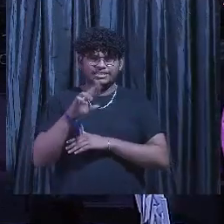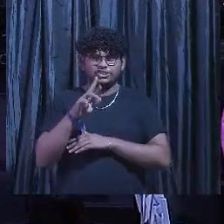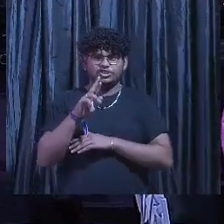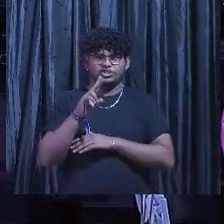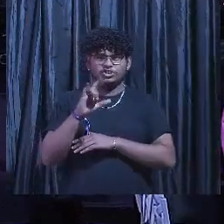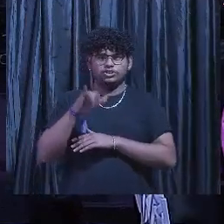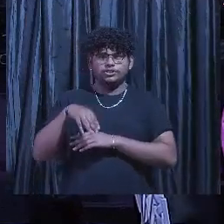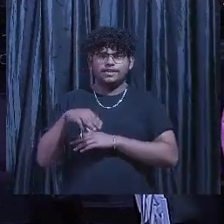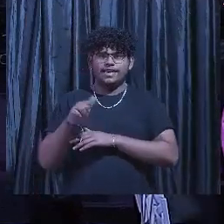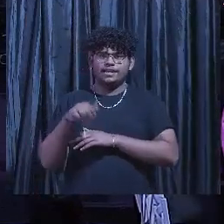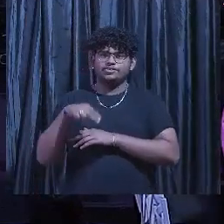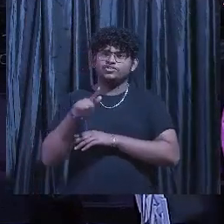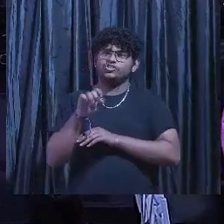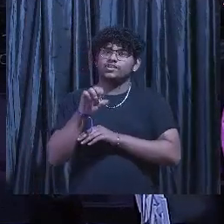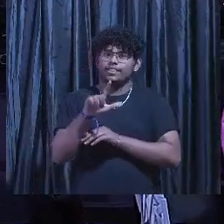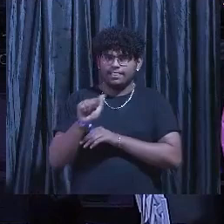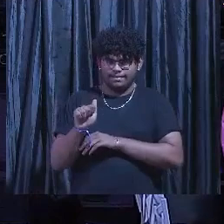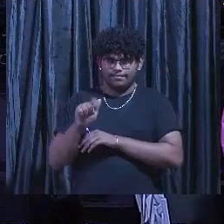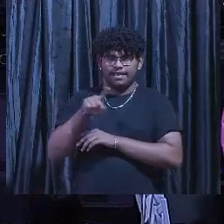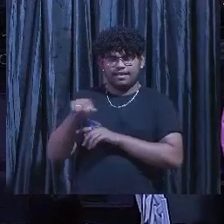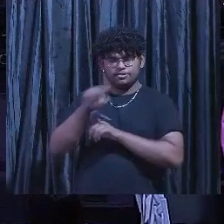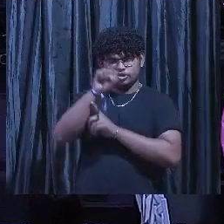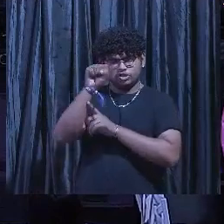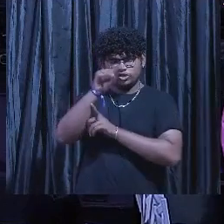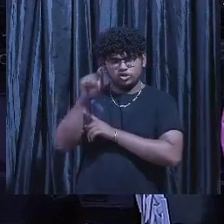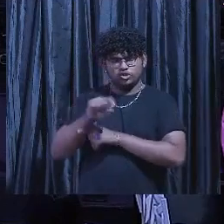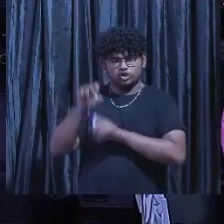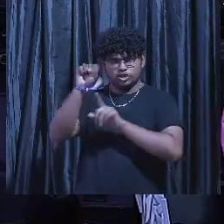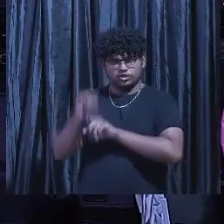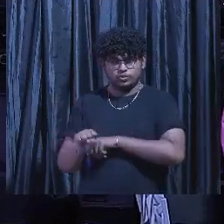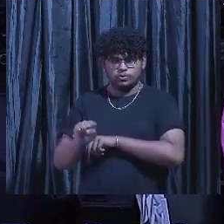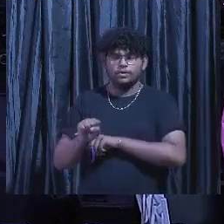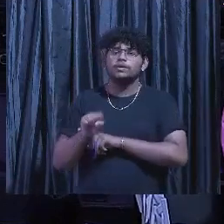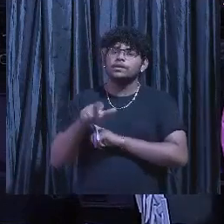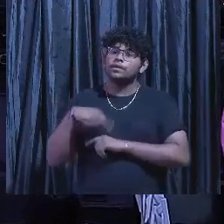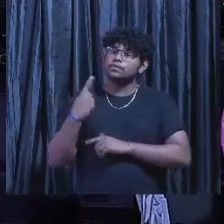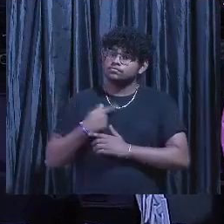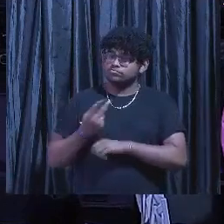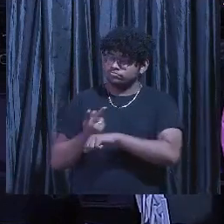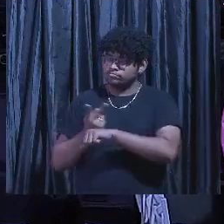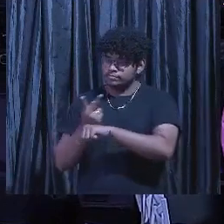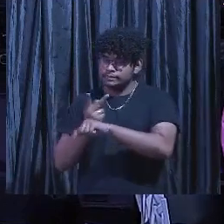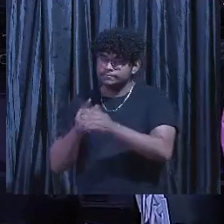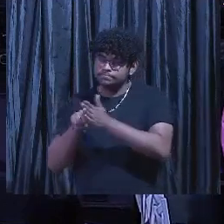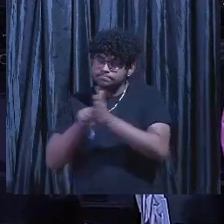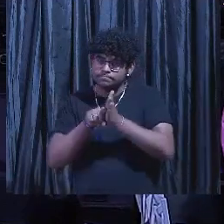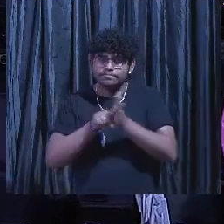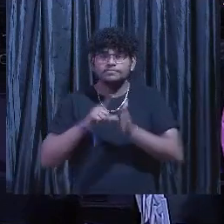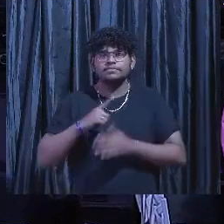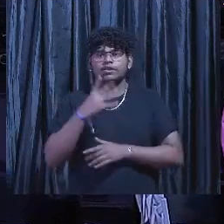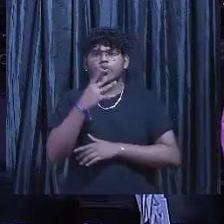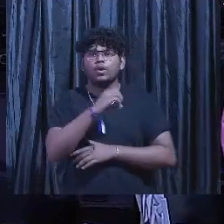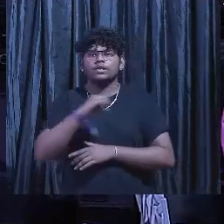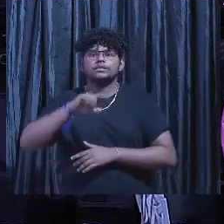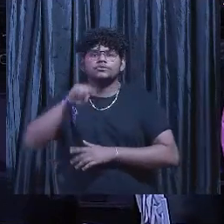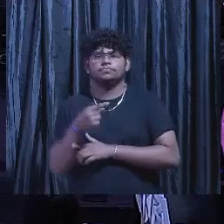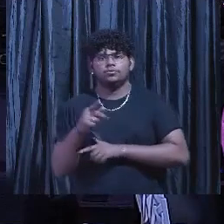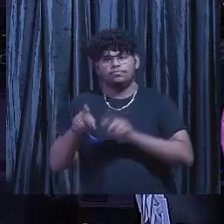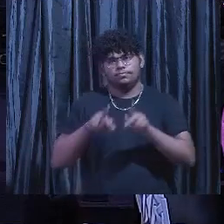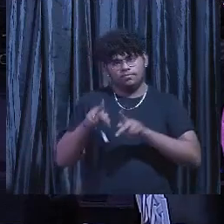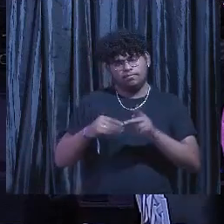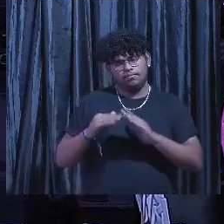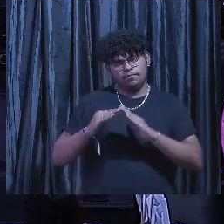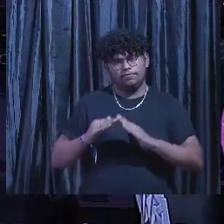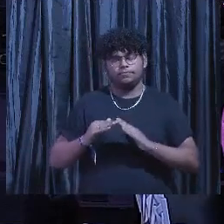Hoje fizeram o último censo lá do IBGE de pessoas, estamos com 400 mil habitantes no distrito do Jardim Ângela. Eu suponho que tem